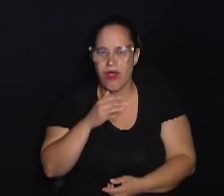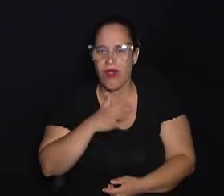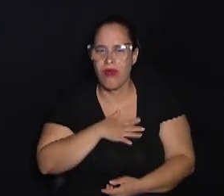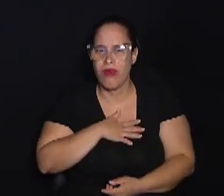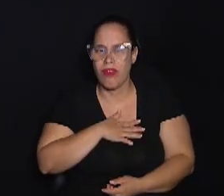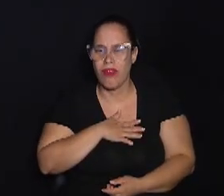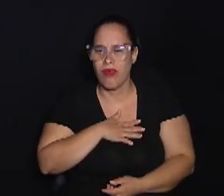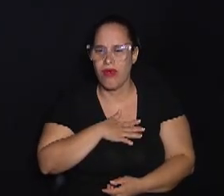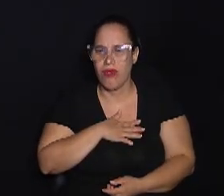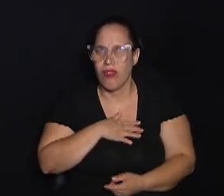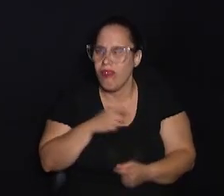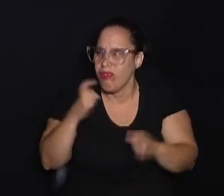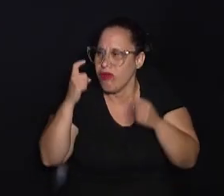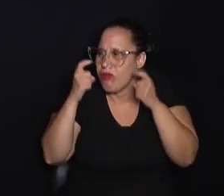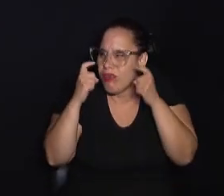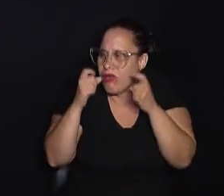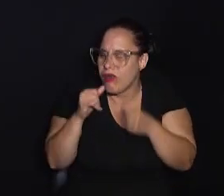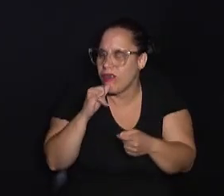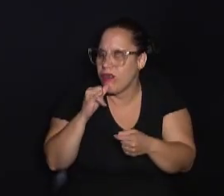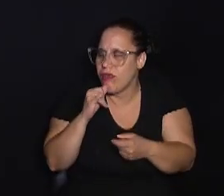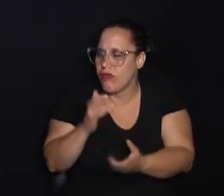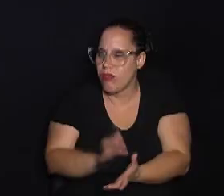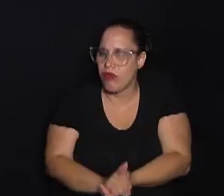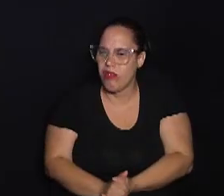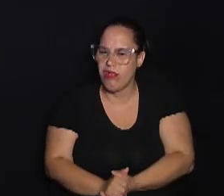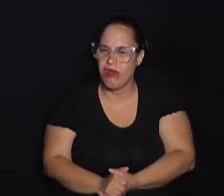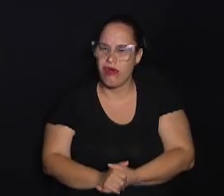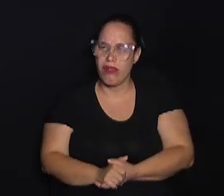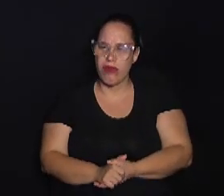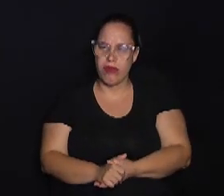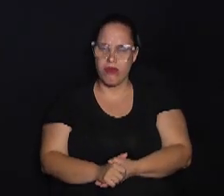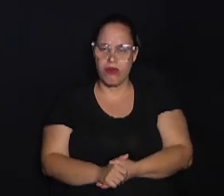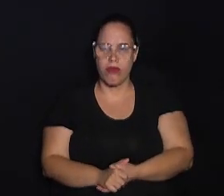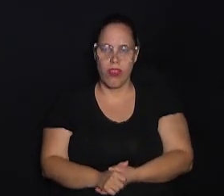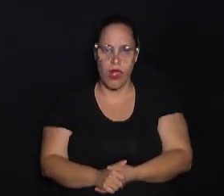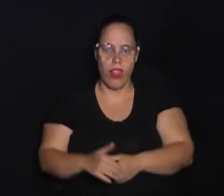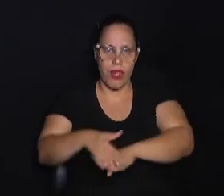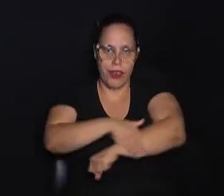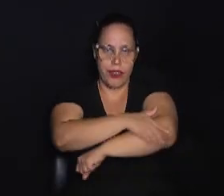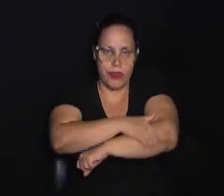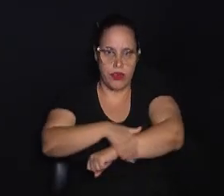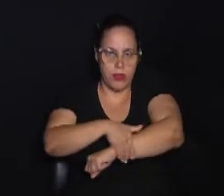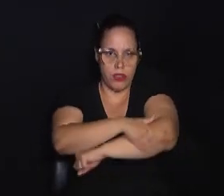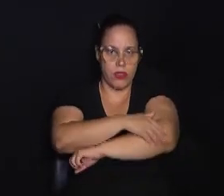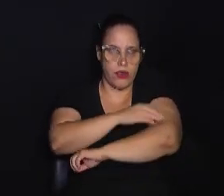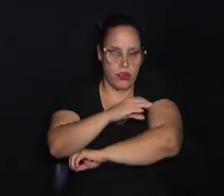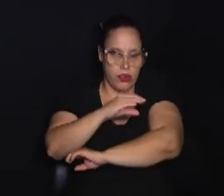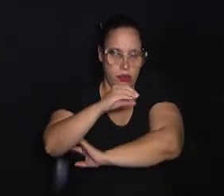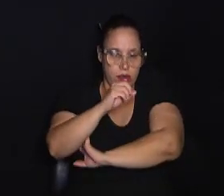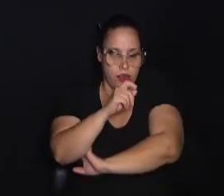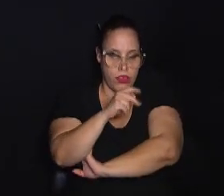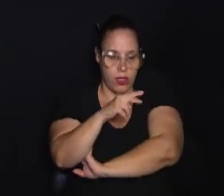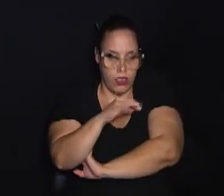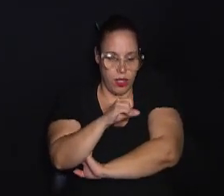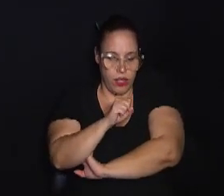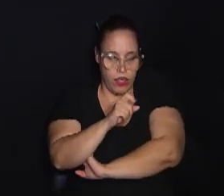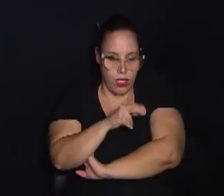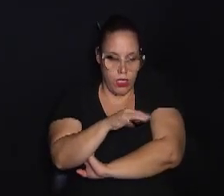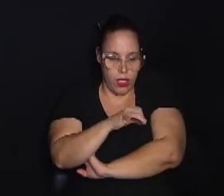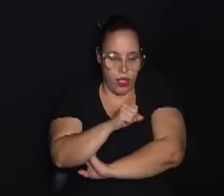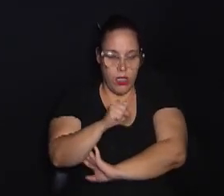bastante preocupada. Por exemplo, na Avenida Campos Sales, depois da reforma que foi